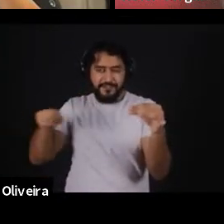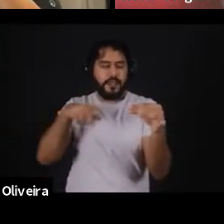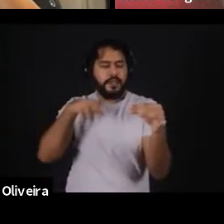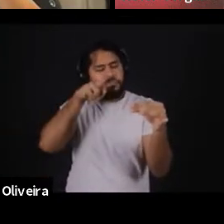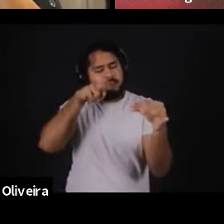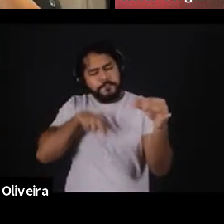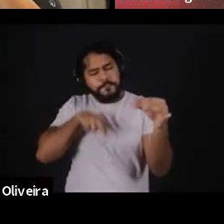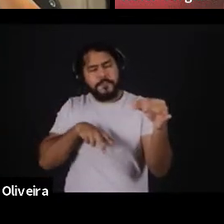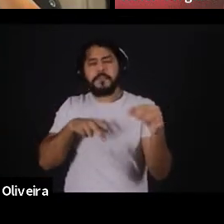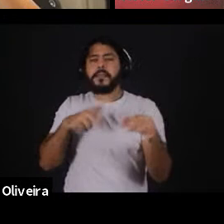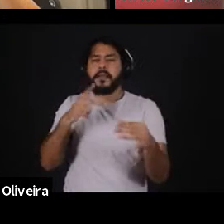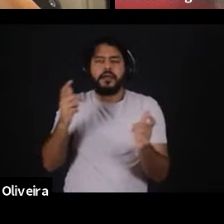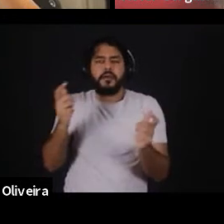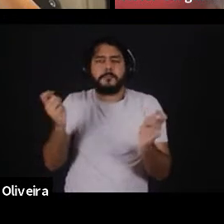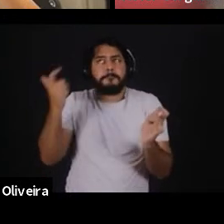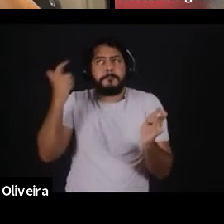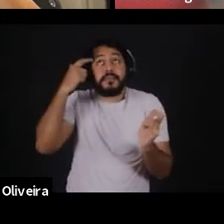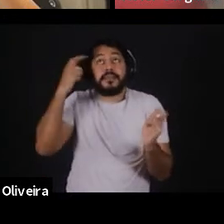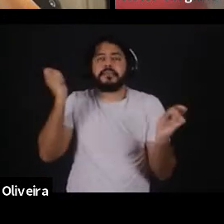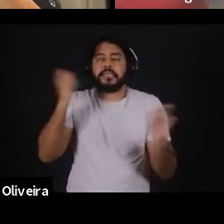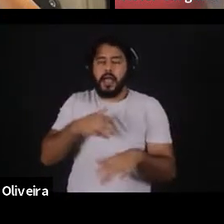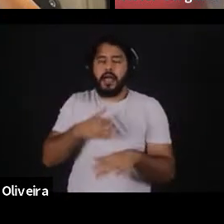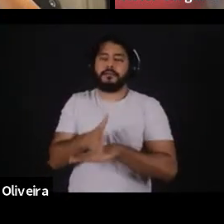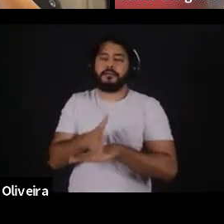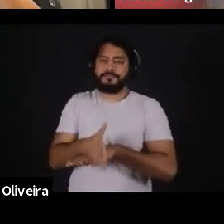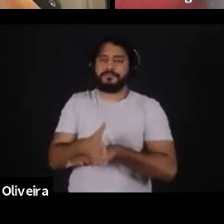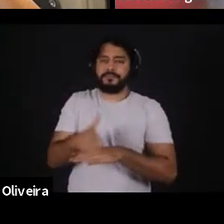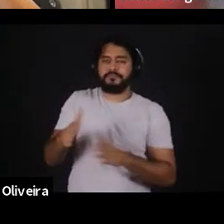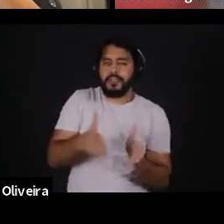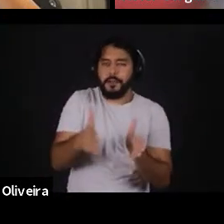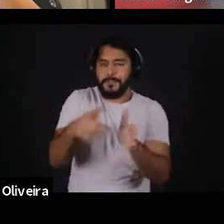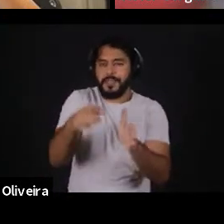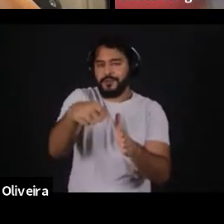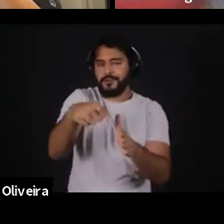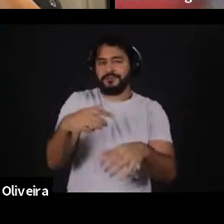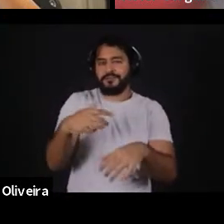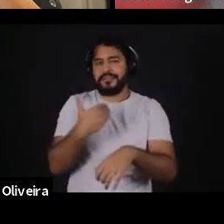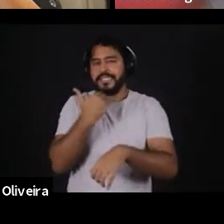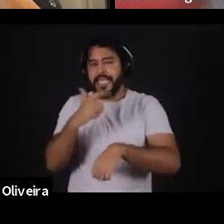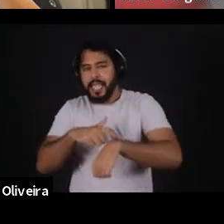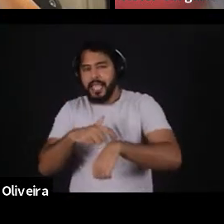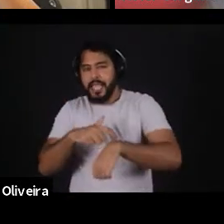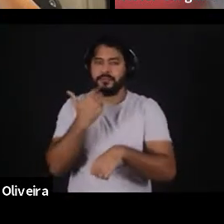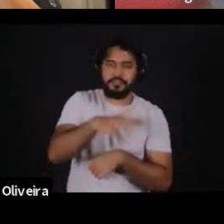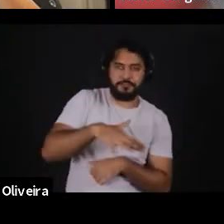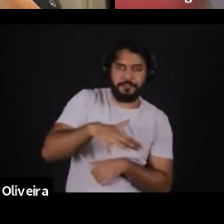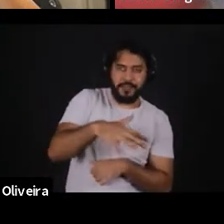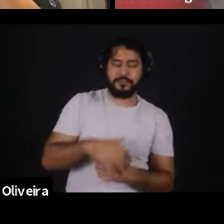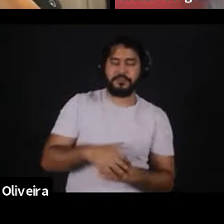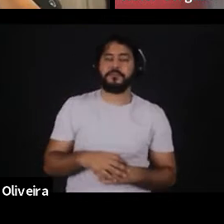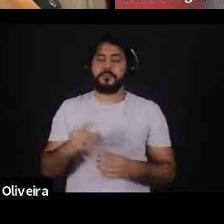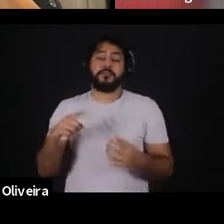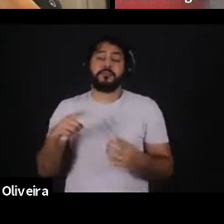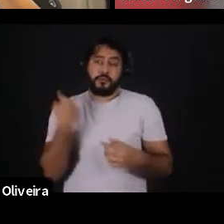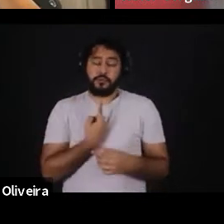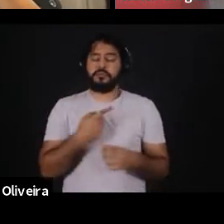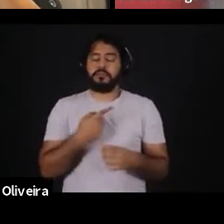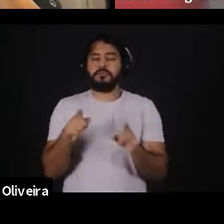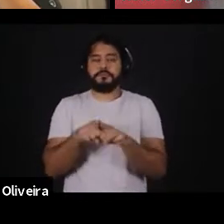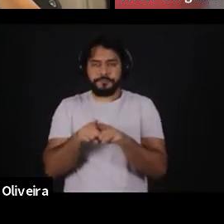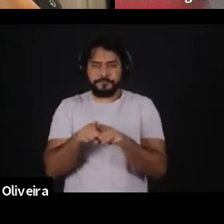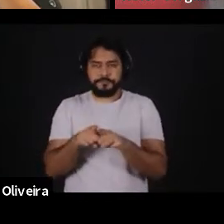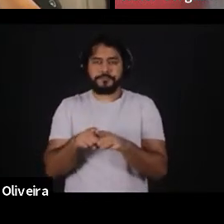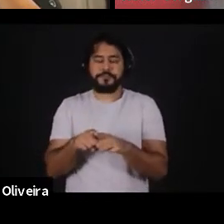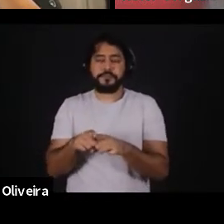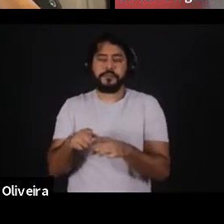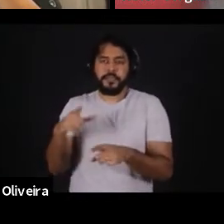assim. Então a gente cria uma equação, que é a equação que a gente também leva o nome do filme, que é Delirar o Racial, né?